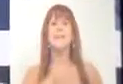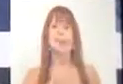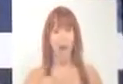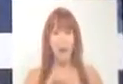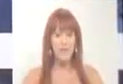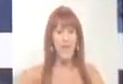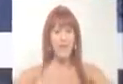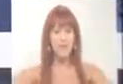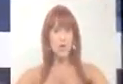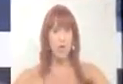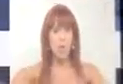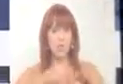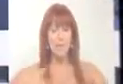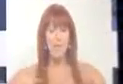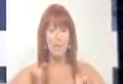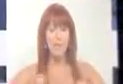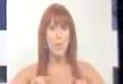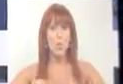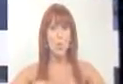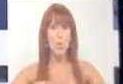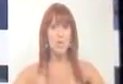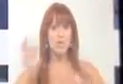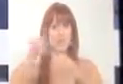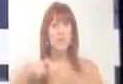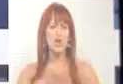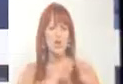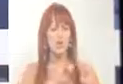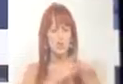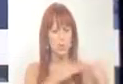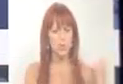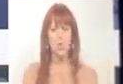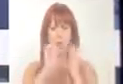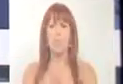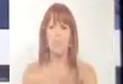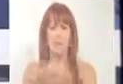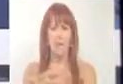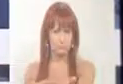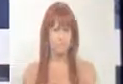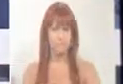se pretende avançar no plano da delegação de competências